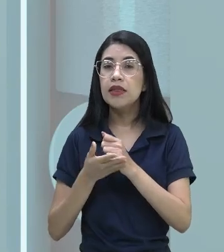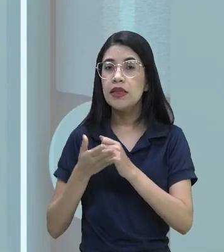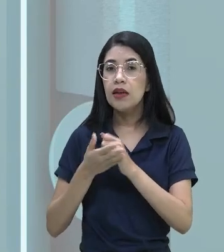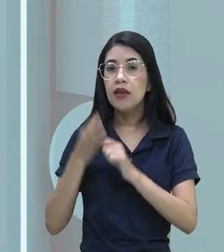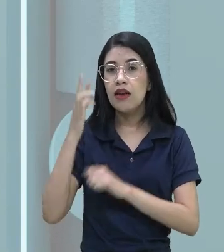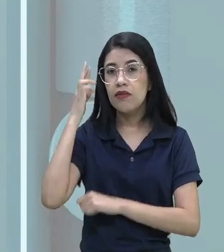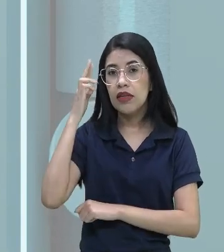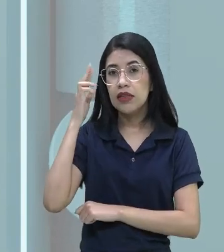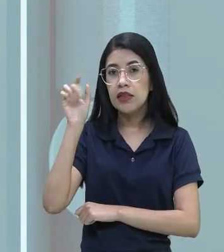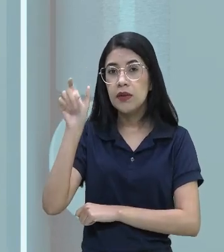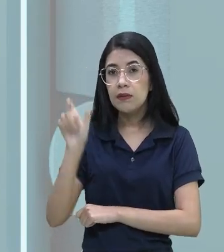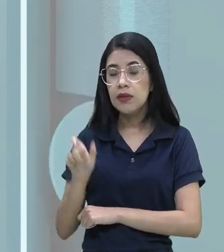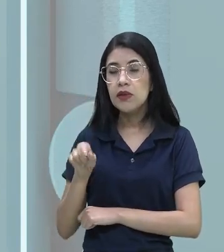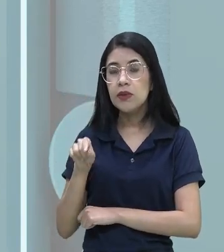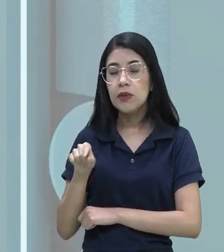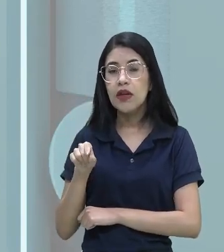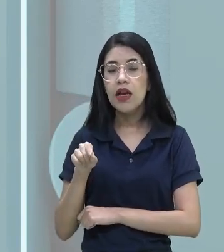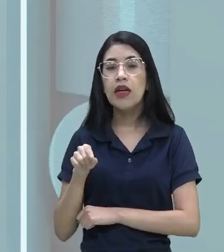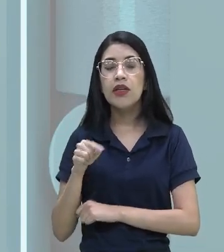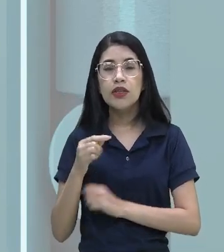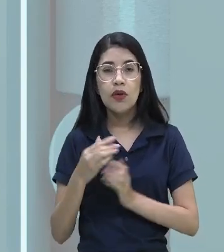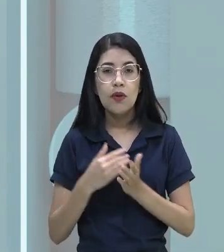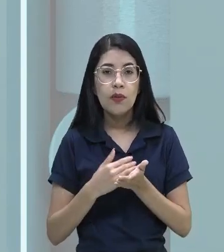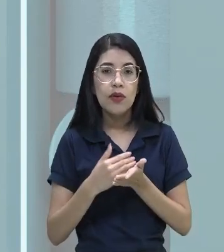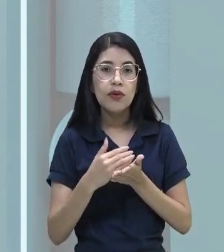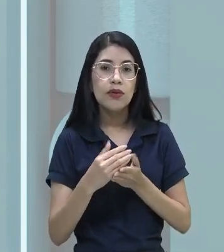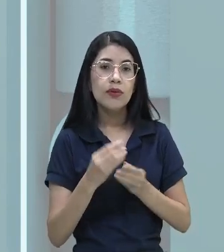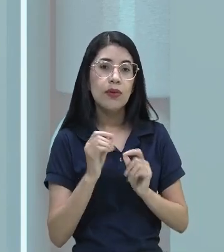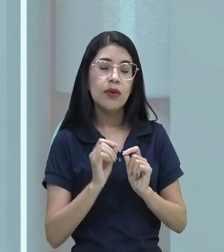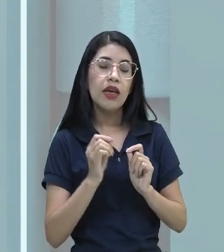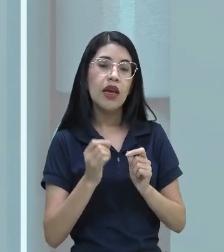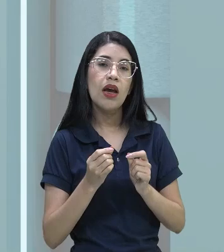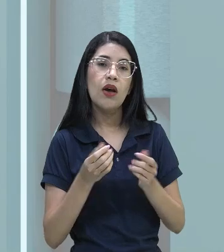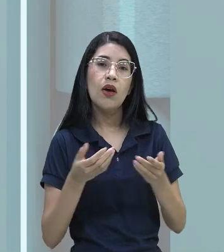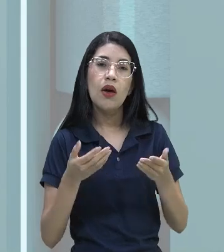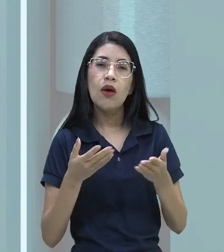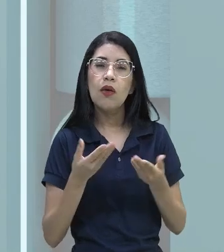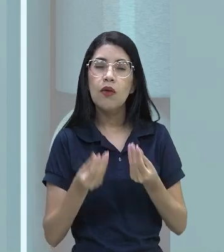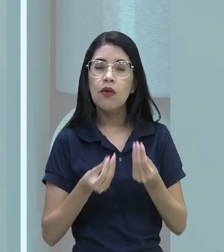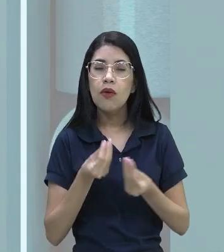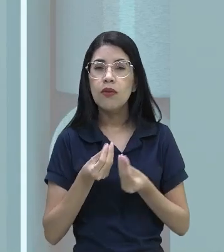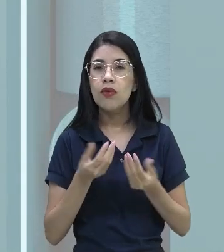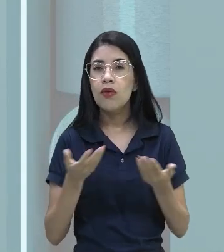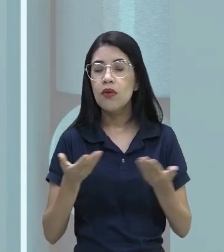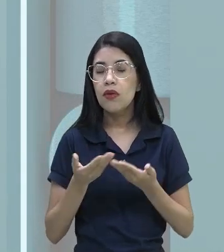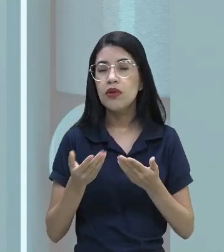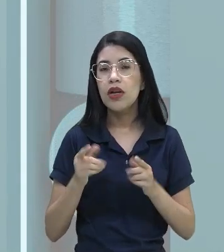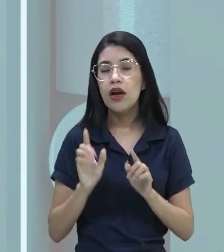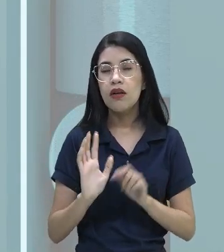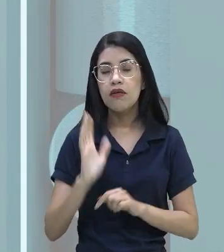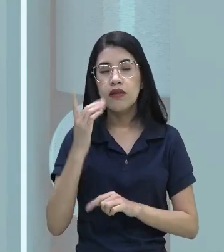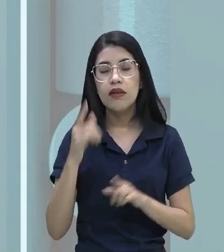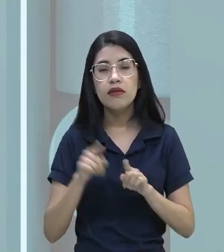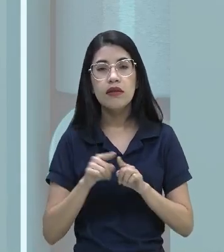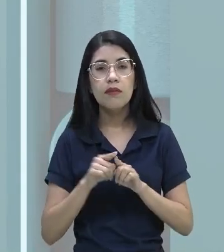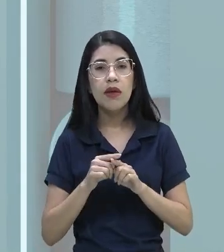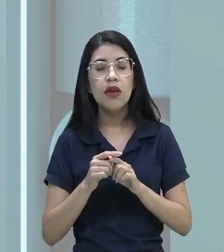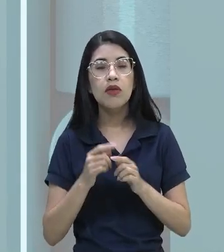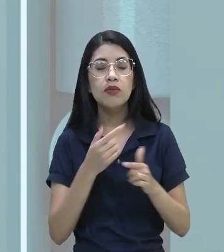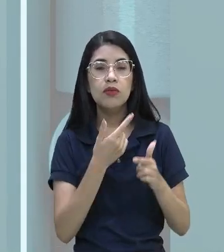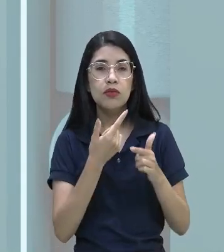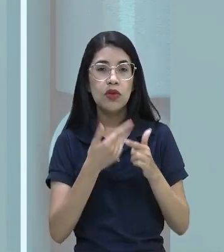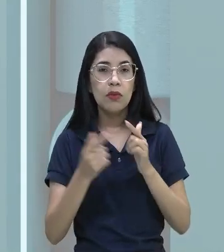nós então espelhamos aí para os dias atuais, em que a questão econômica tem ganhado